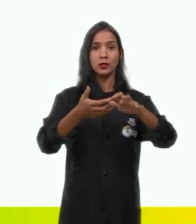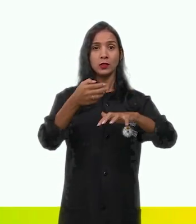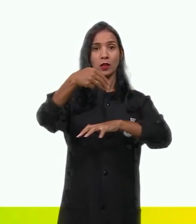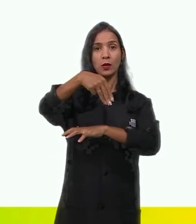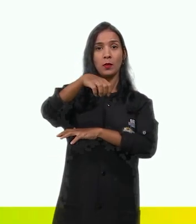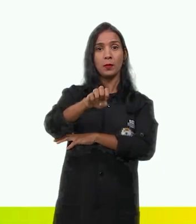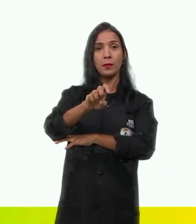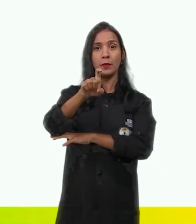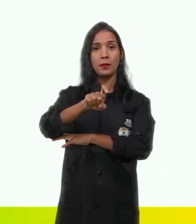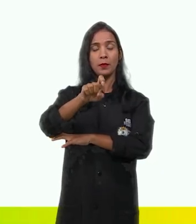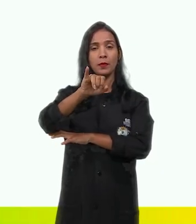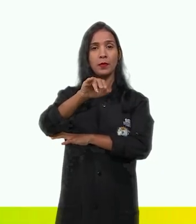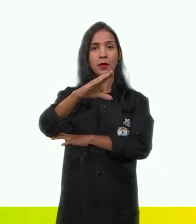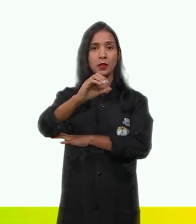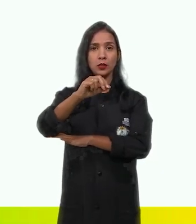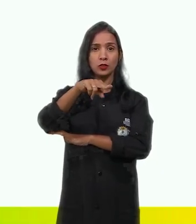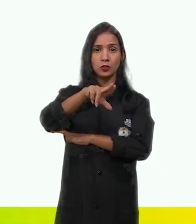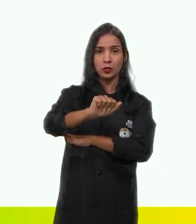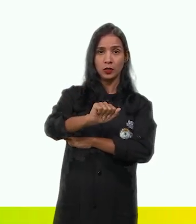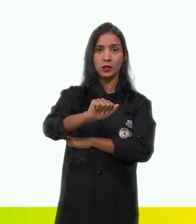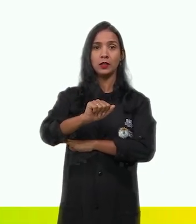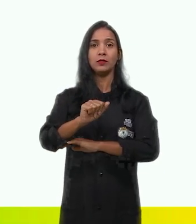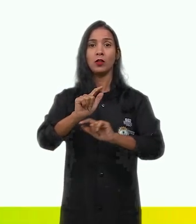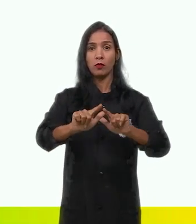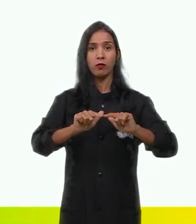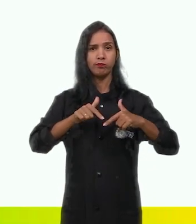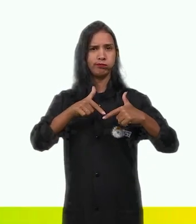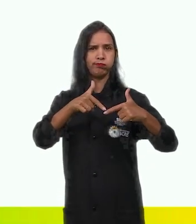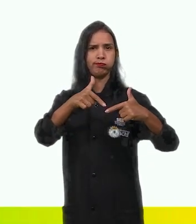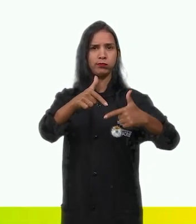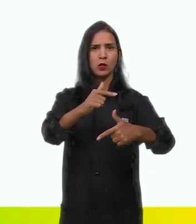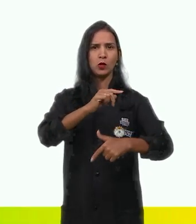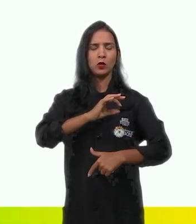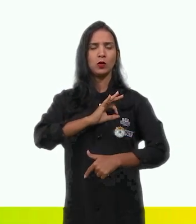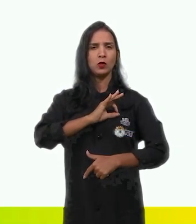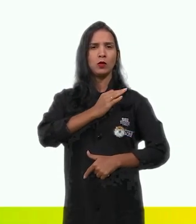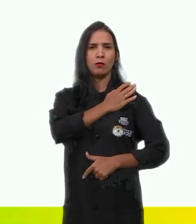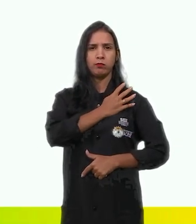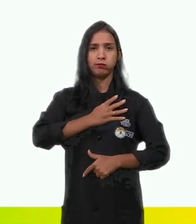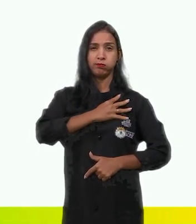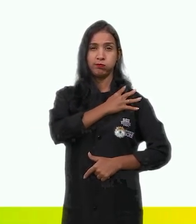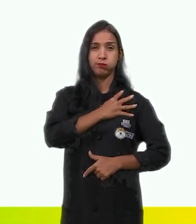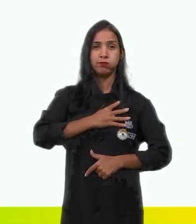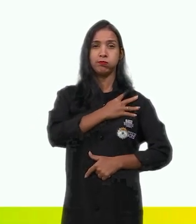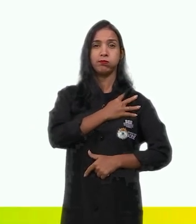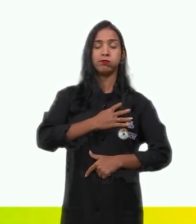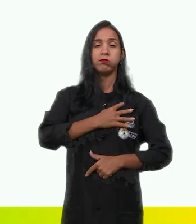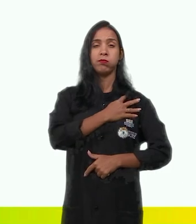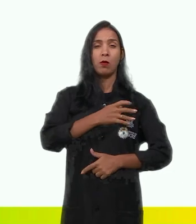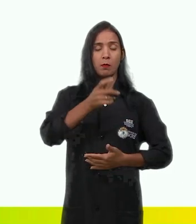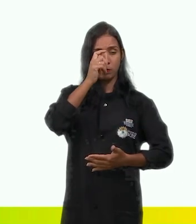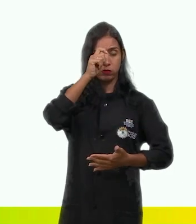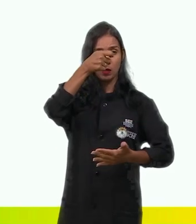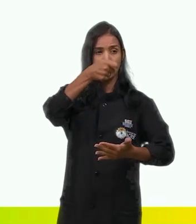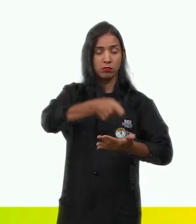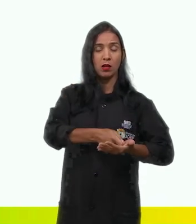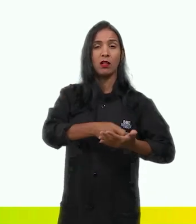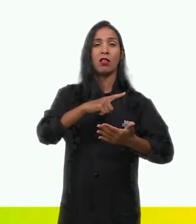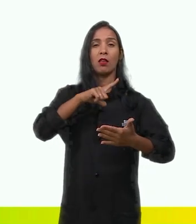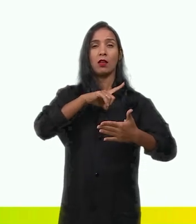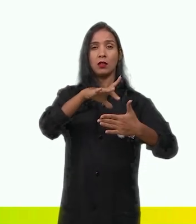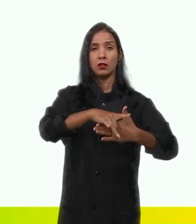1920, luta contra a ditadura de Porfírio Dias, liderado por figuras como